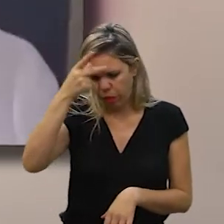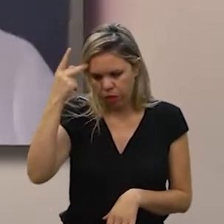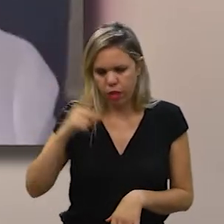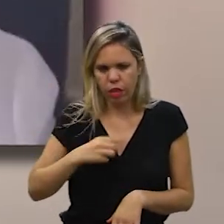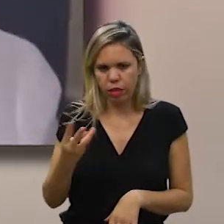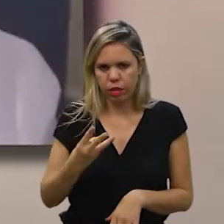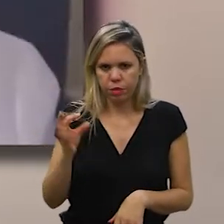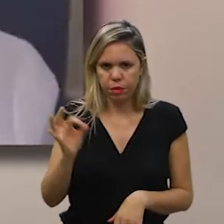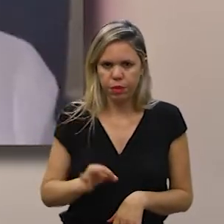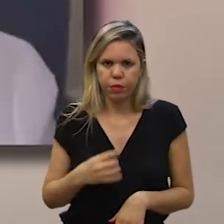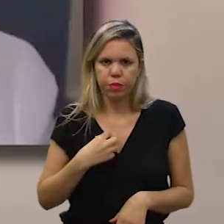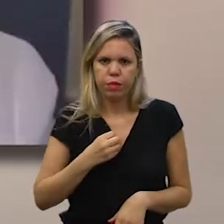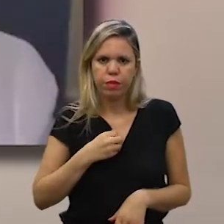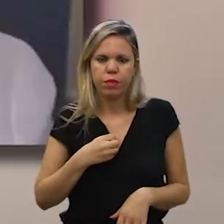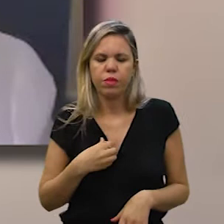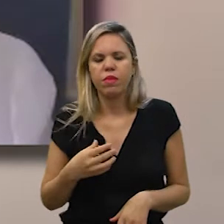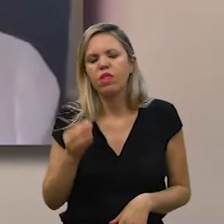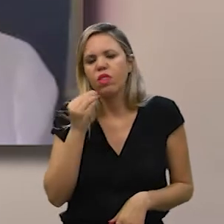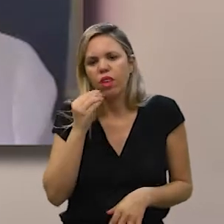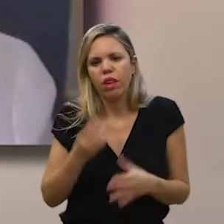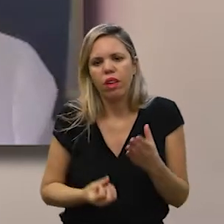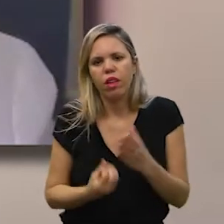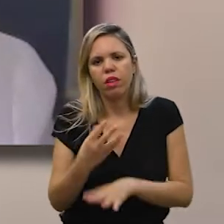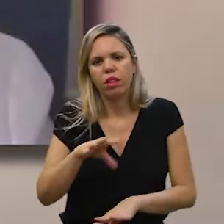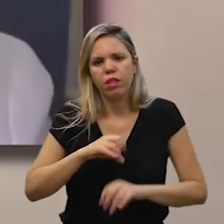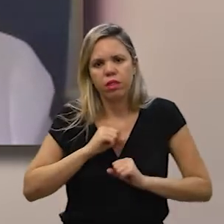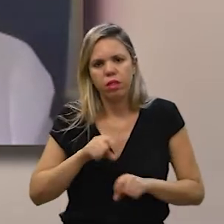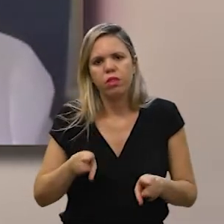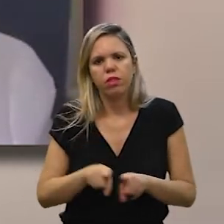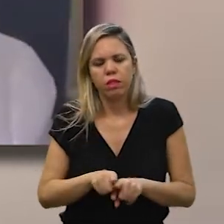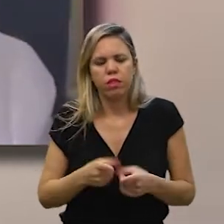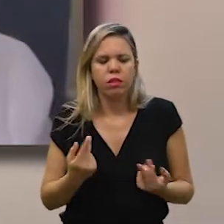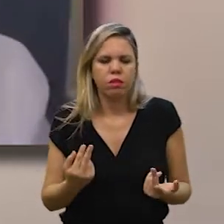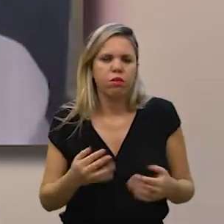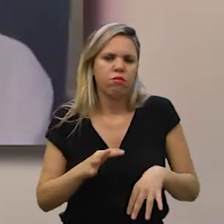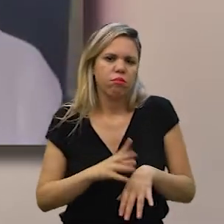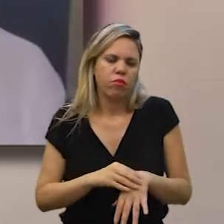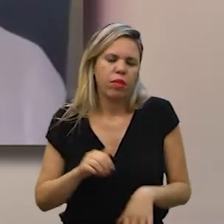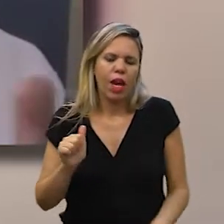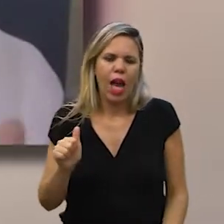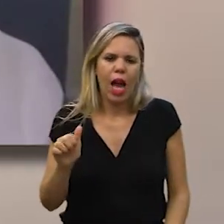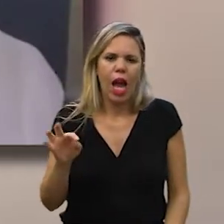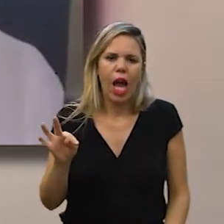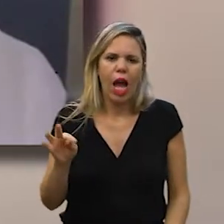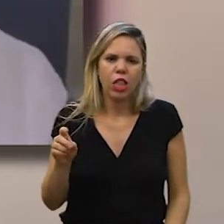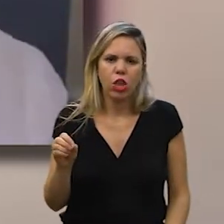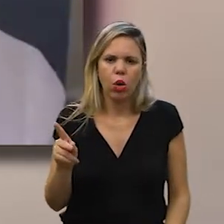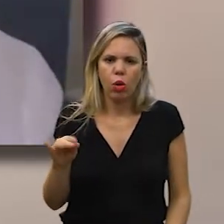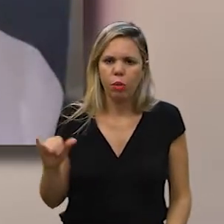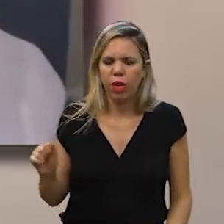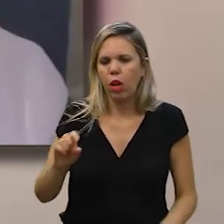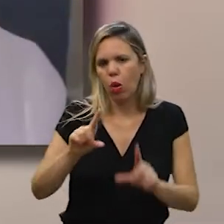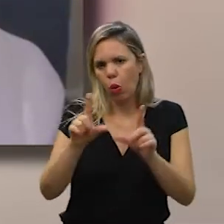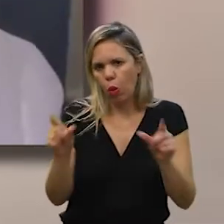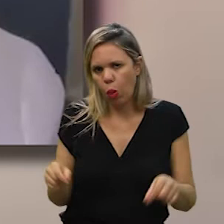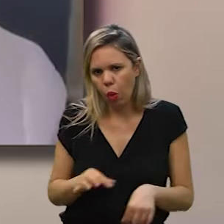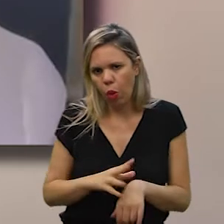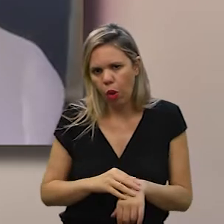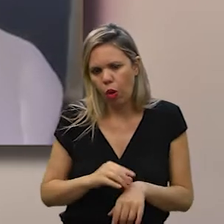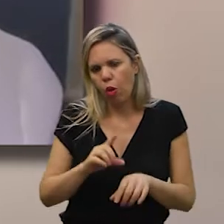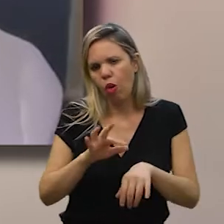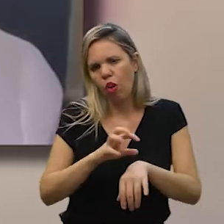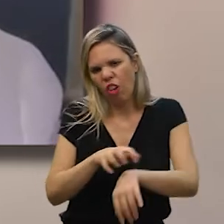tem 33% de chance de vir a ser atópico, ou seja, de ter rinite, asma